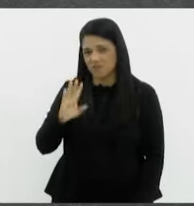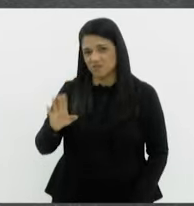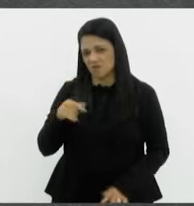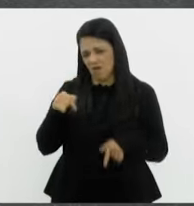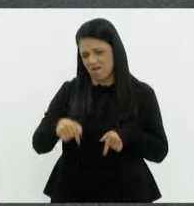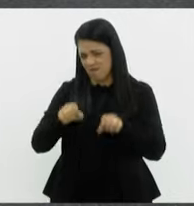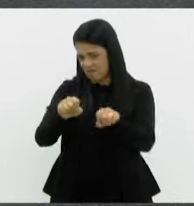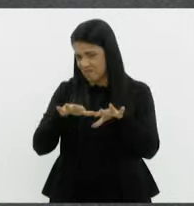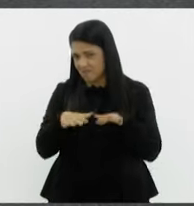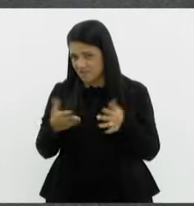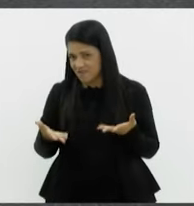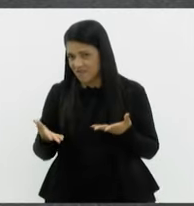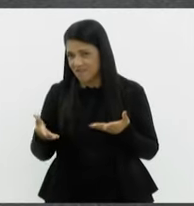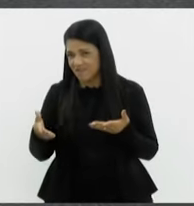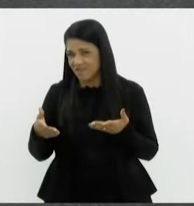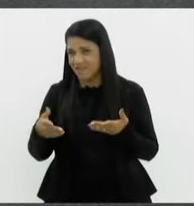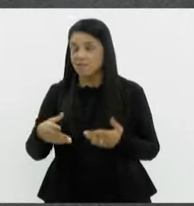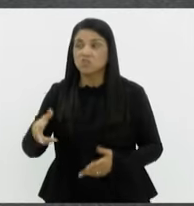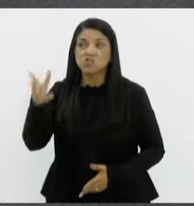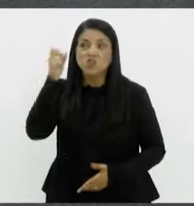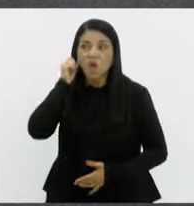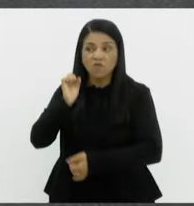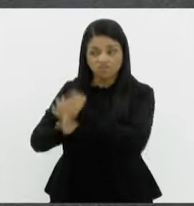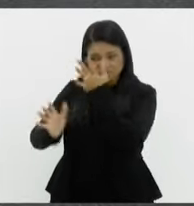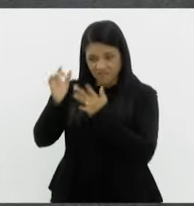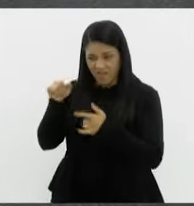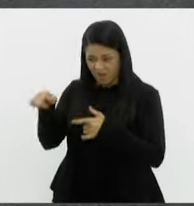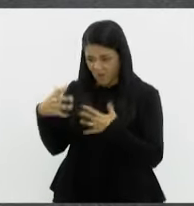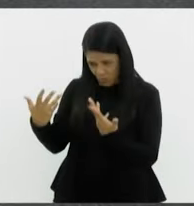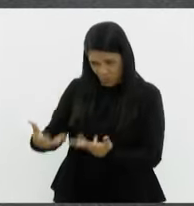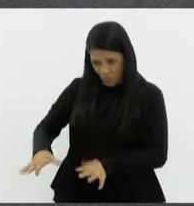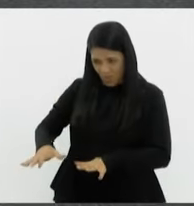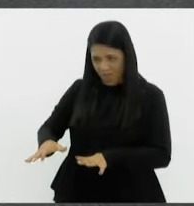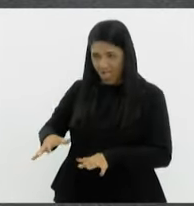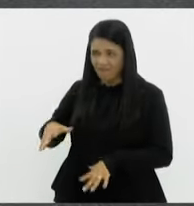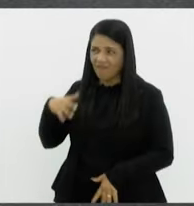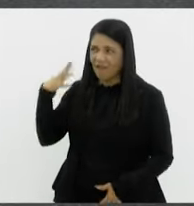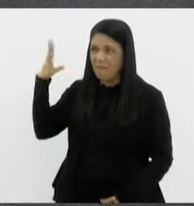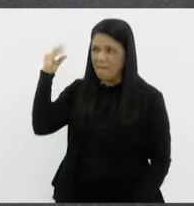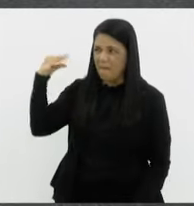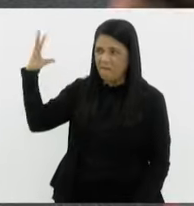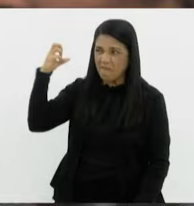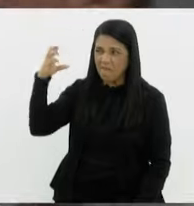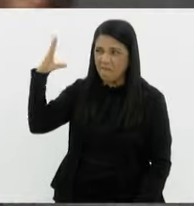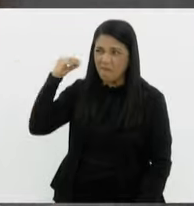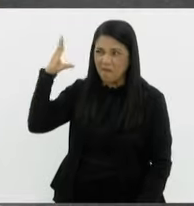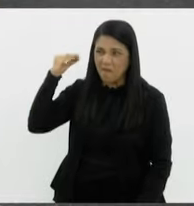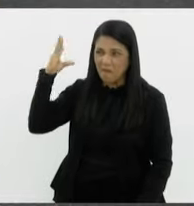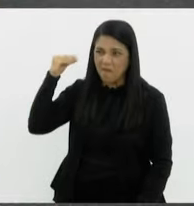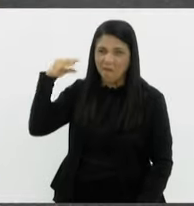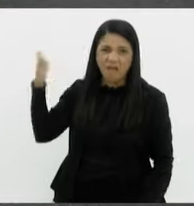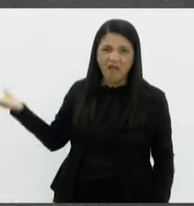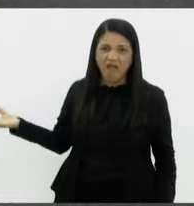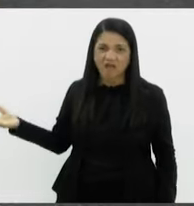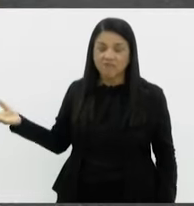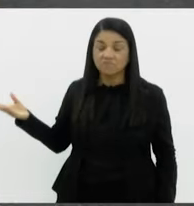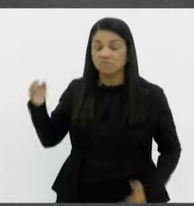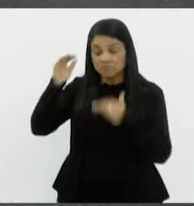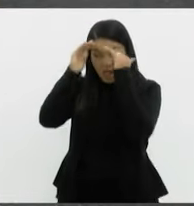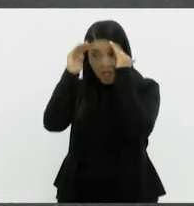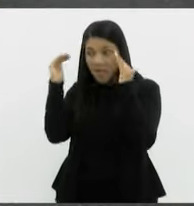Excelência vem aqui e fala, todo mundo ouve, e depois Vossa Excelência fica grunhindo fora do microfone.